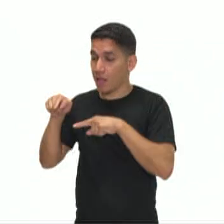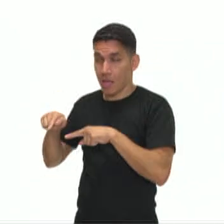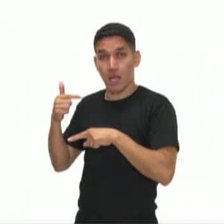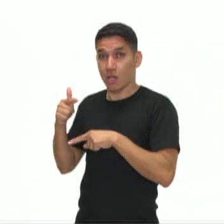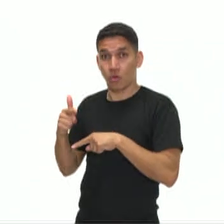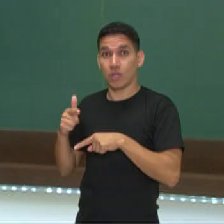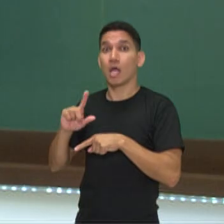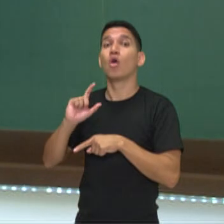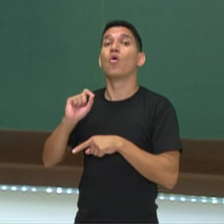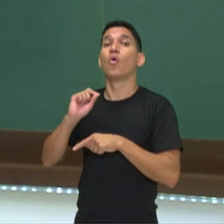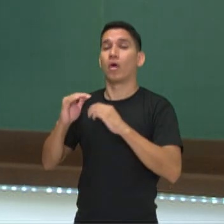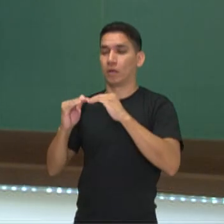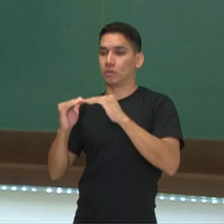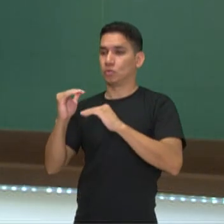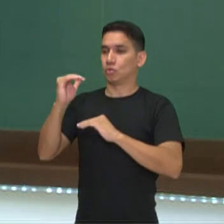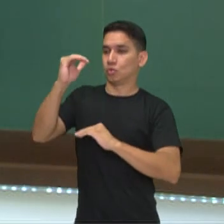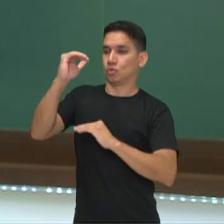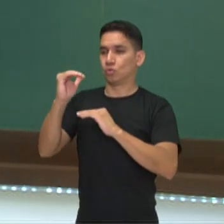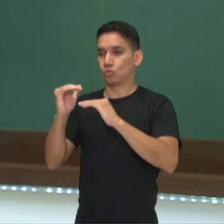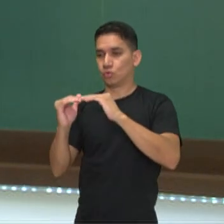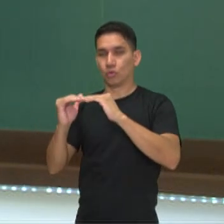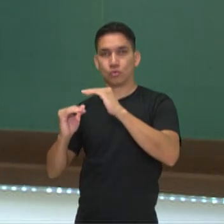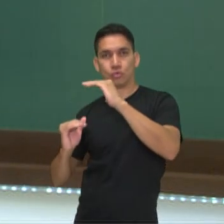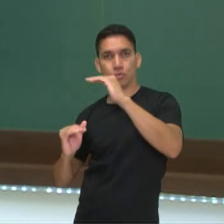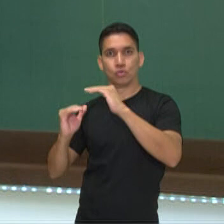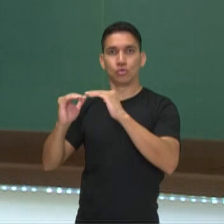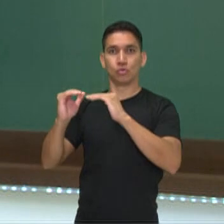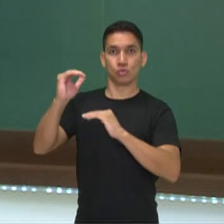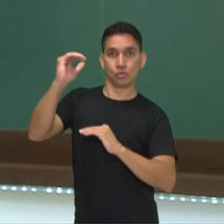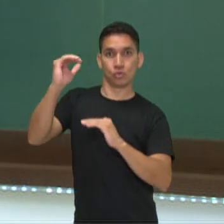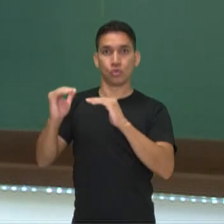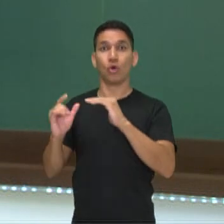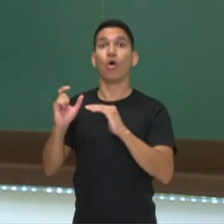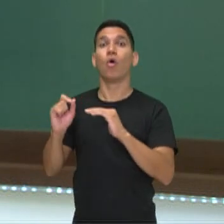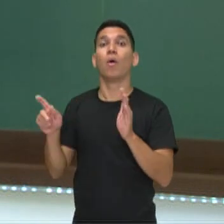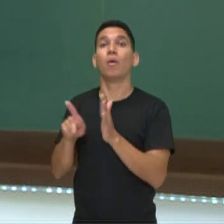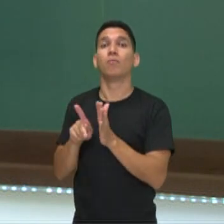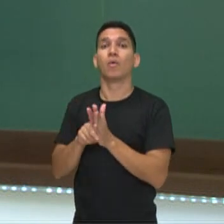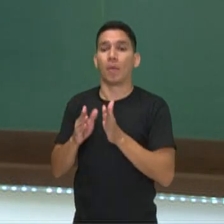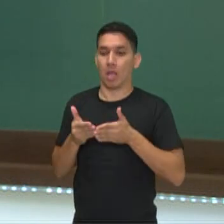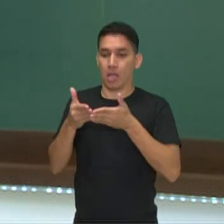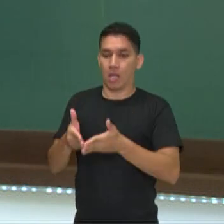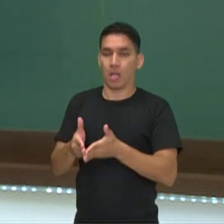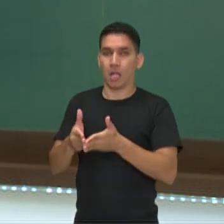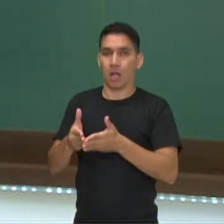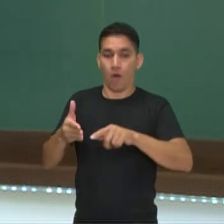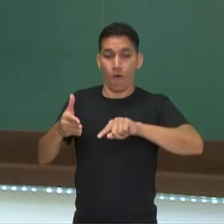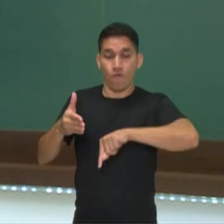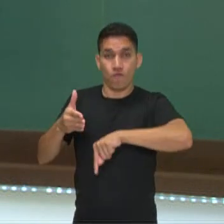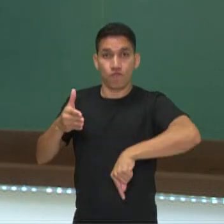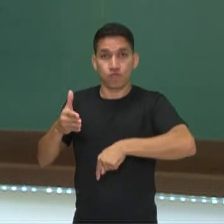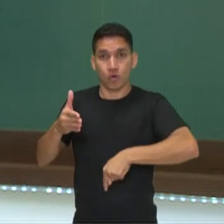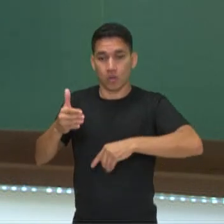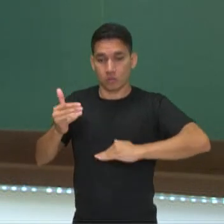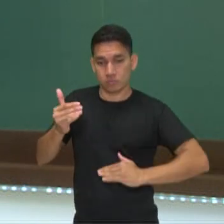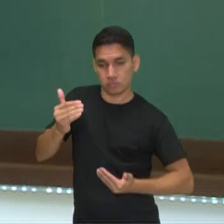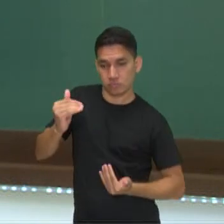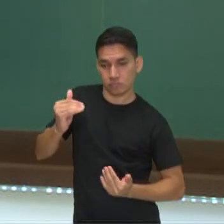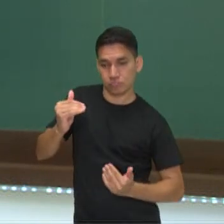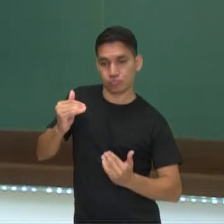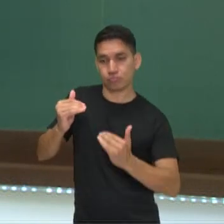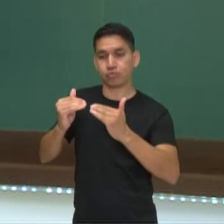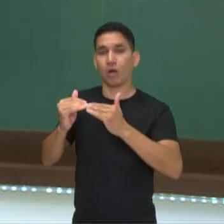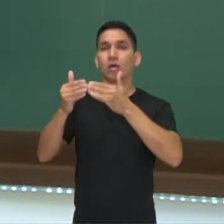um elevador na água para carregar o navio da parte mais funda, daí na parte mais rasinha,